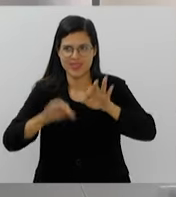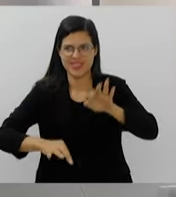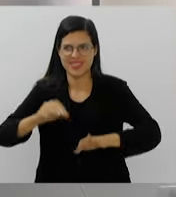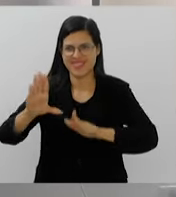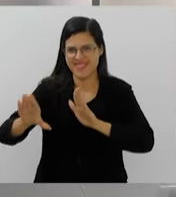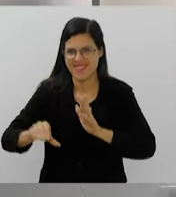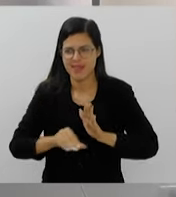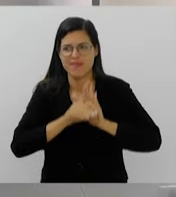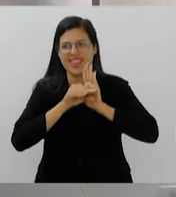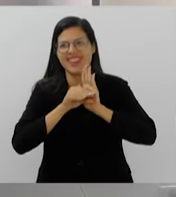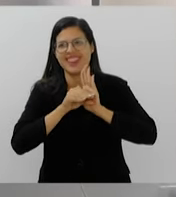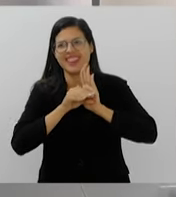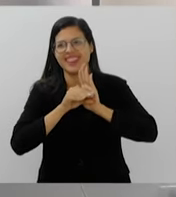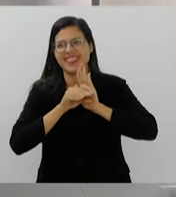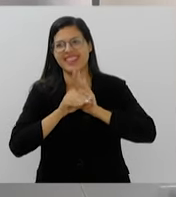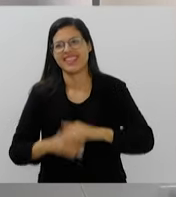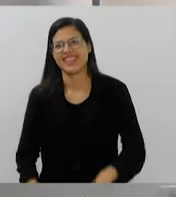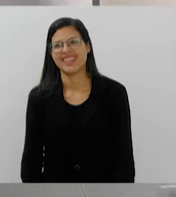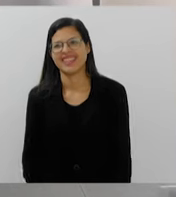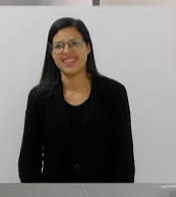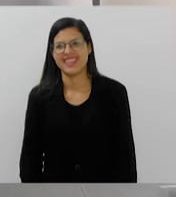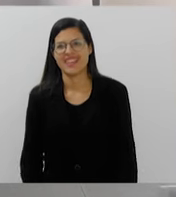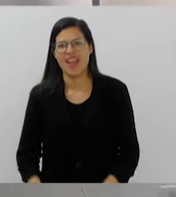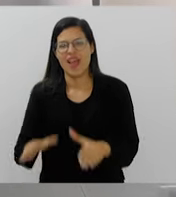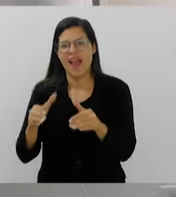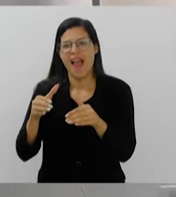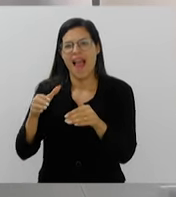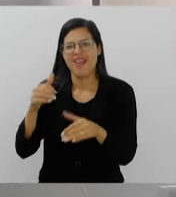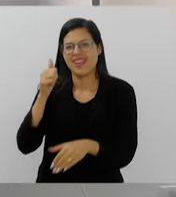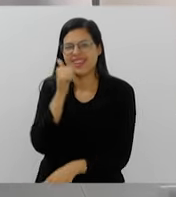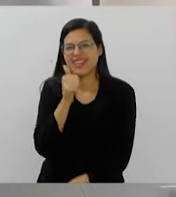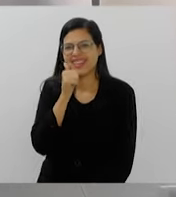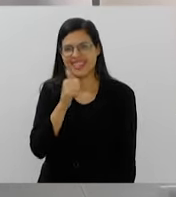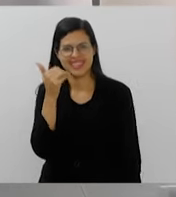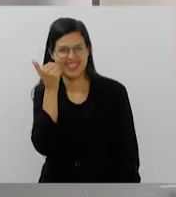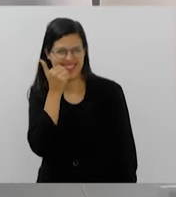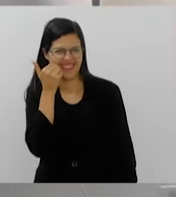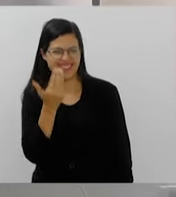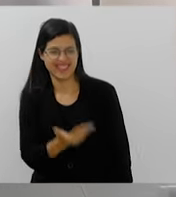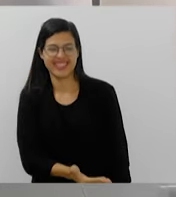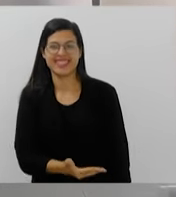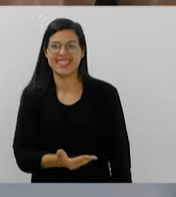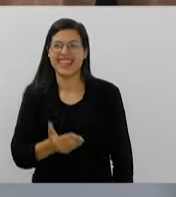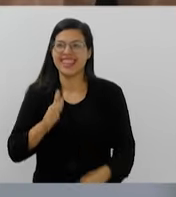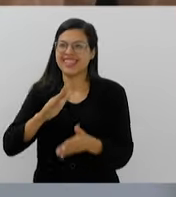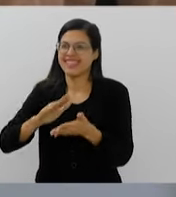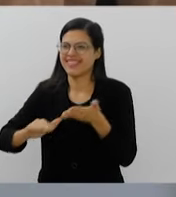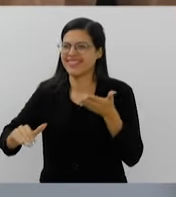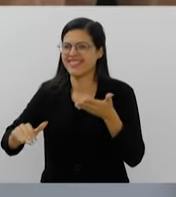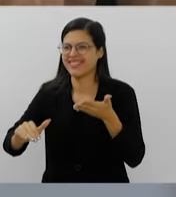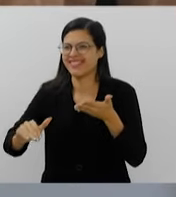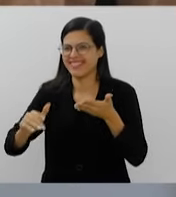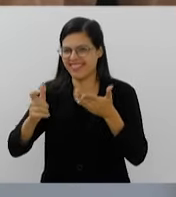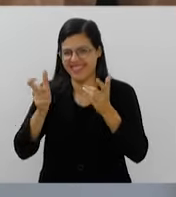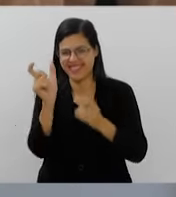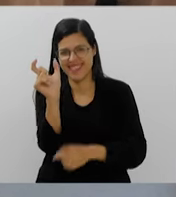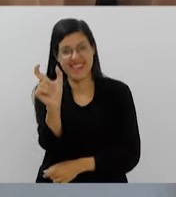emendas. Vai desassanhar as linhas. Suprimindo a palavra assanhadas.